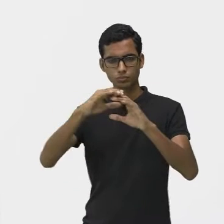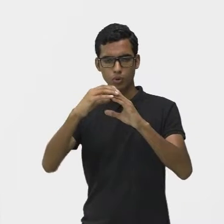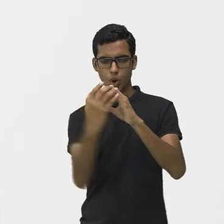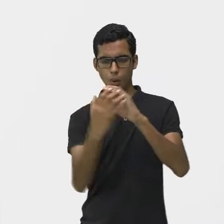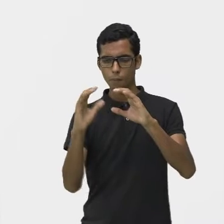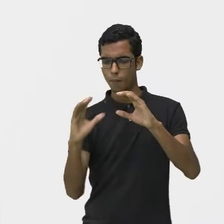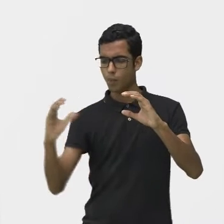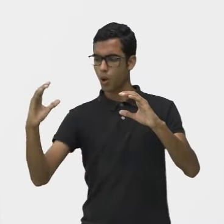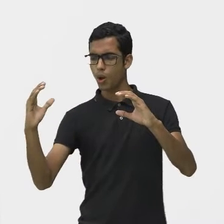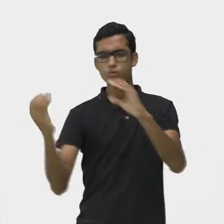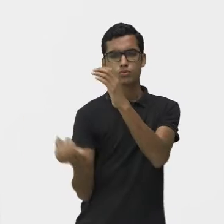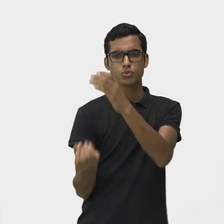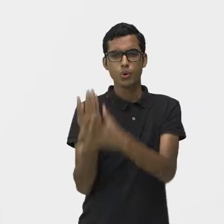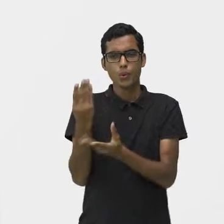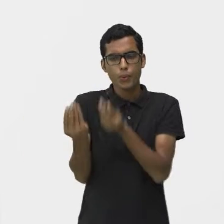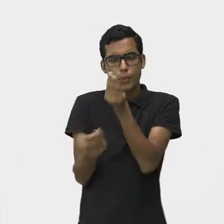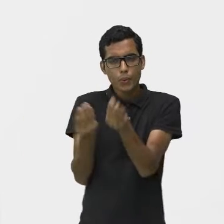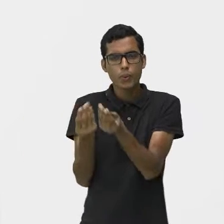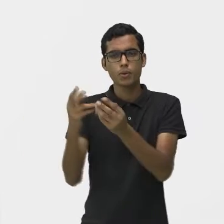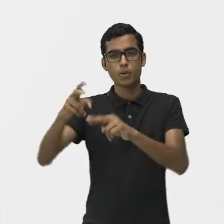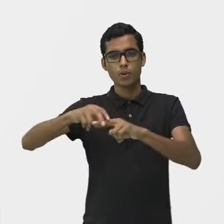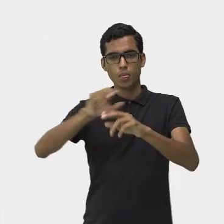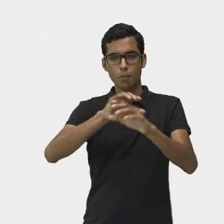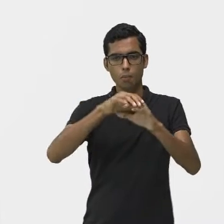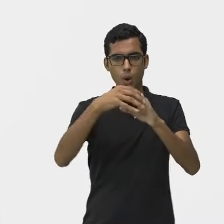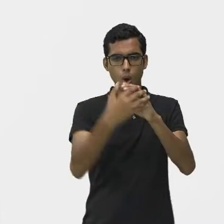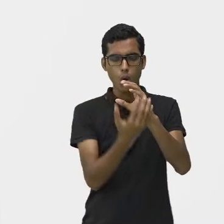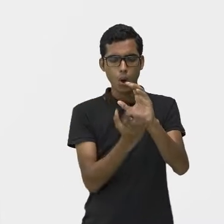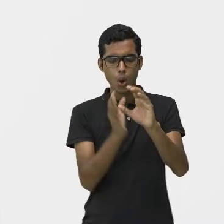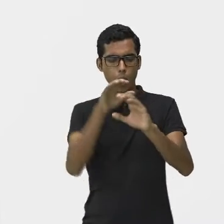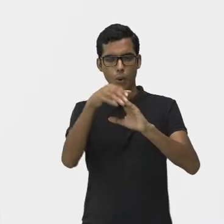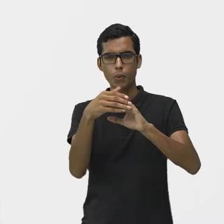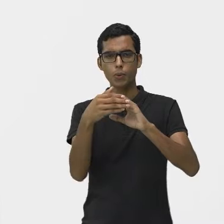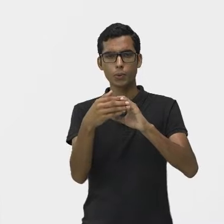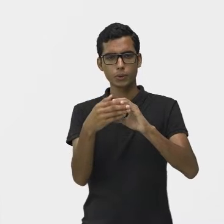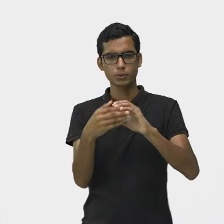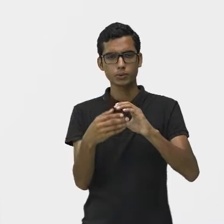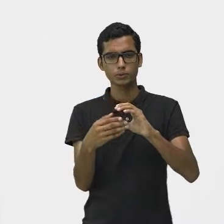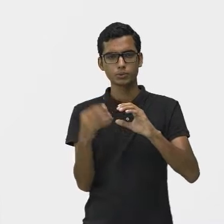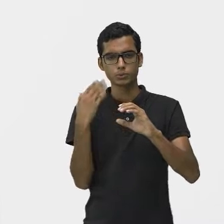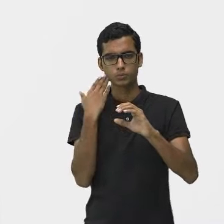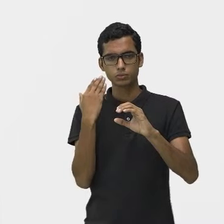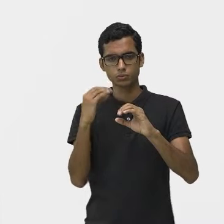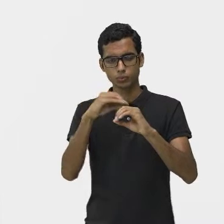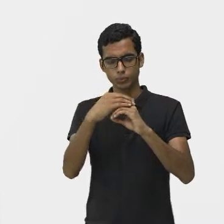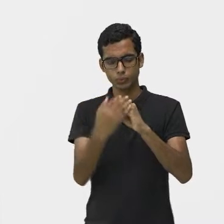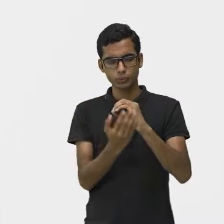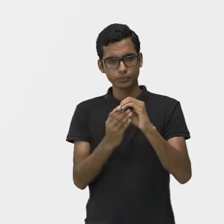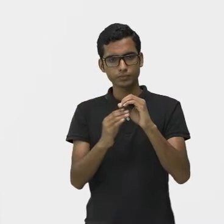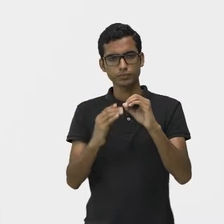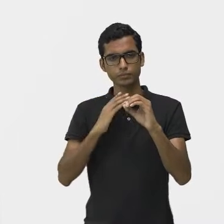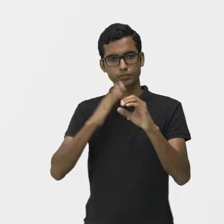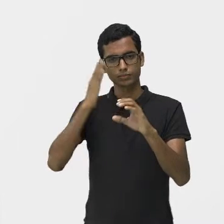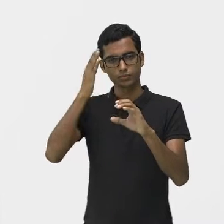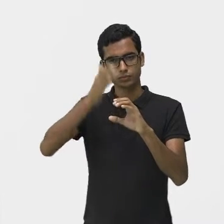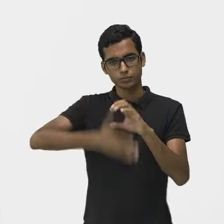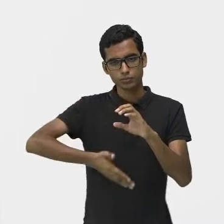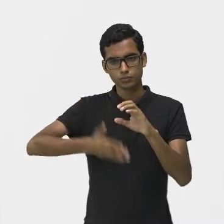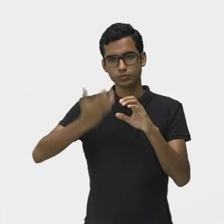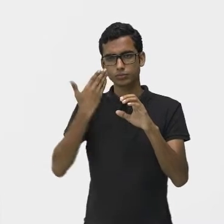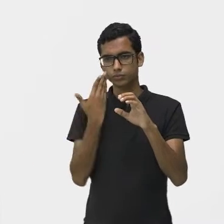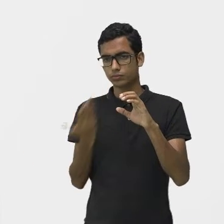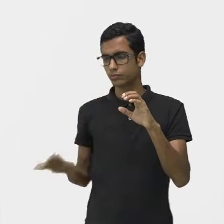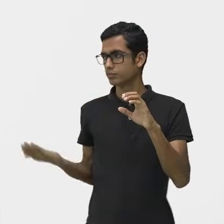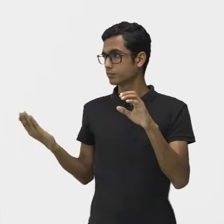ele surge de uma calota esférica, ou seja, é um pedaço de uma esfera que foi cortada, como você vê aí